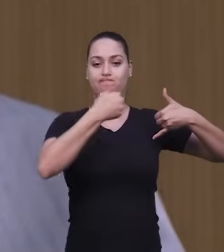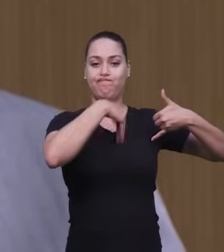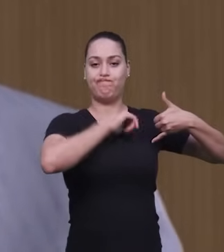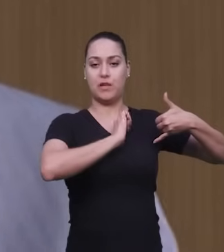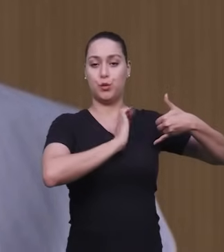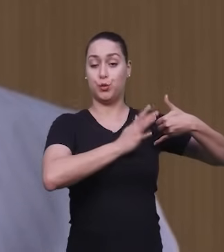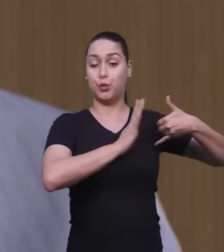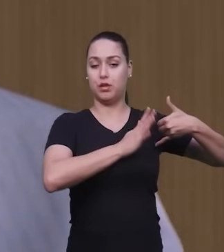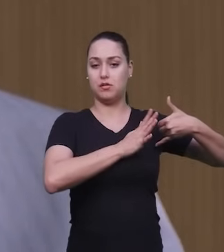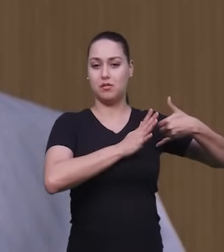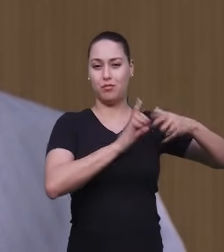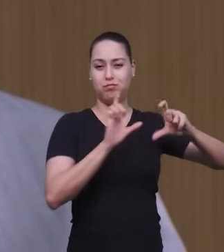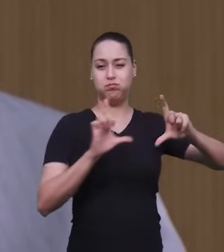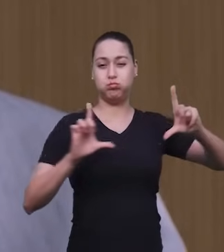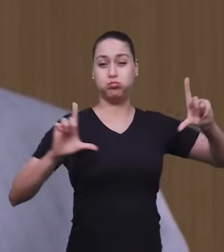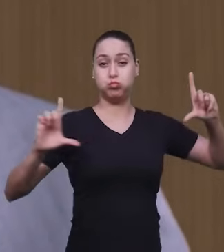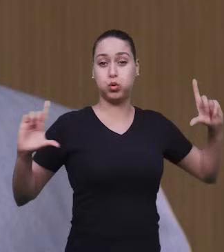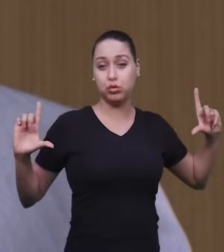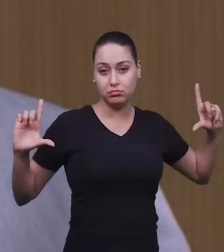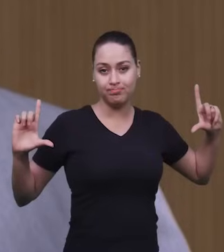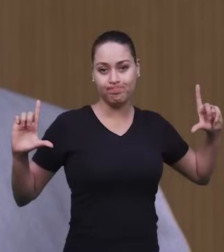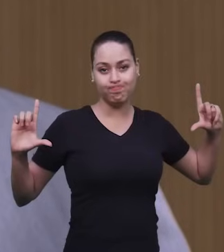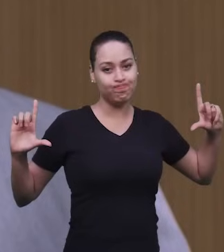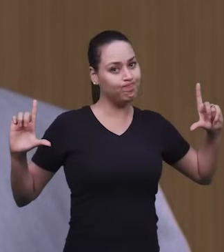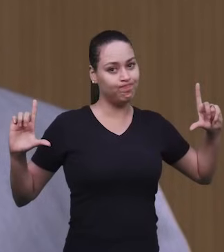ele disse isso, né, que